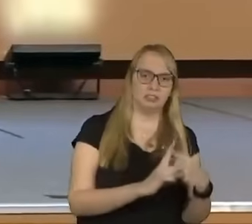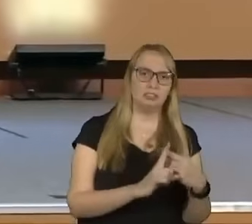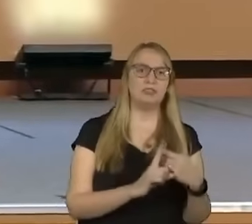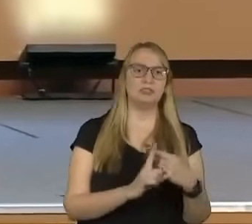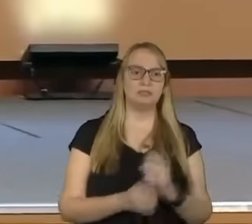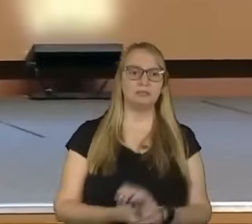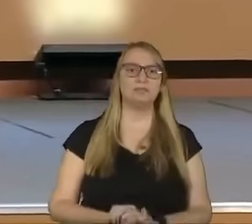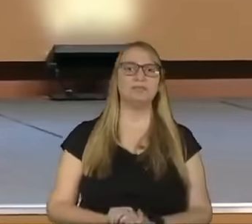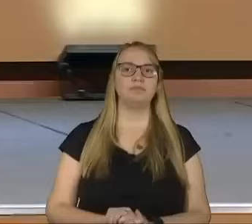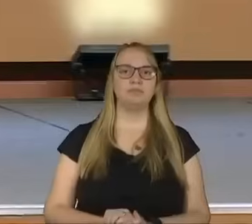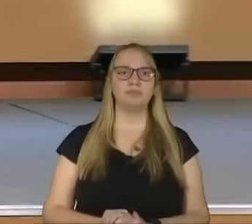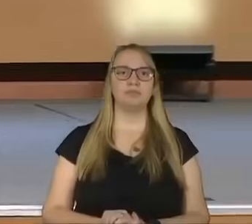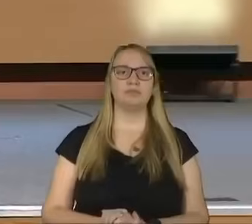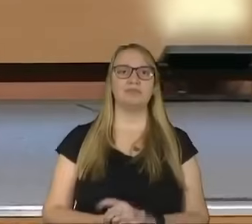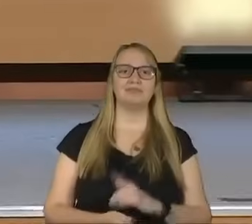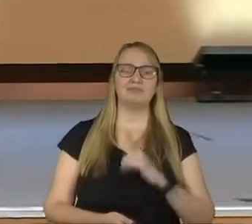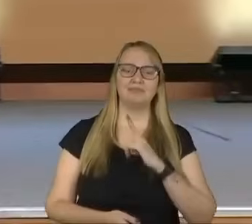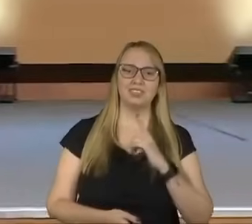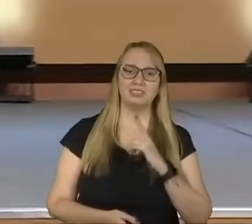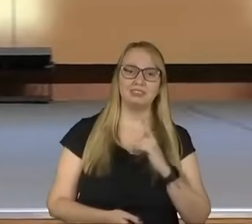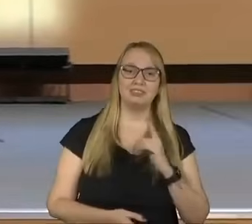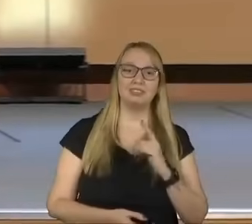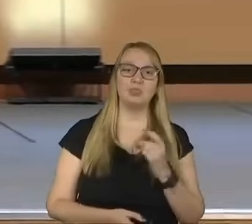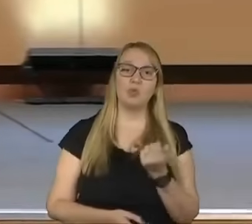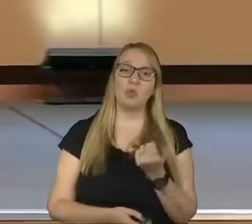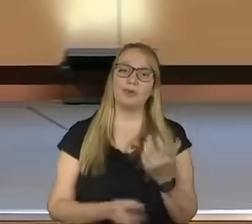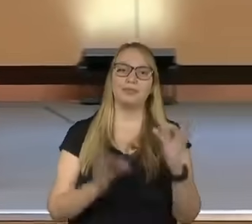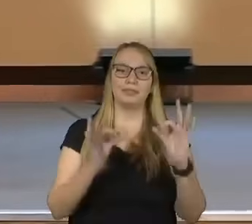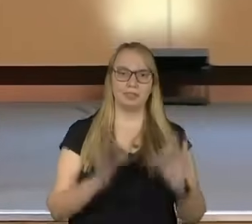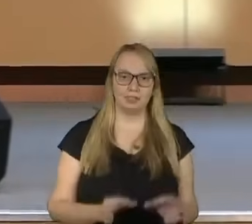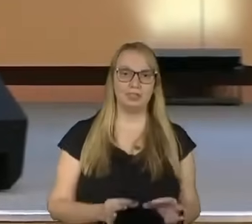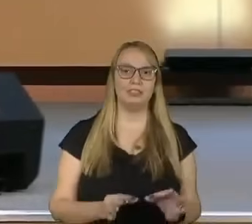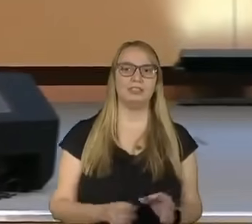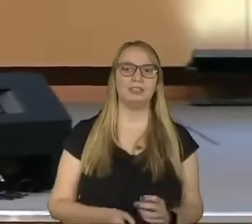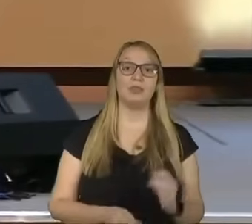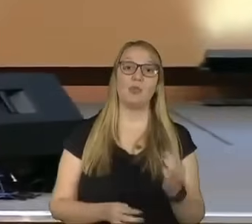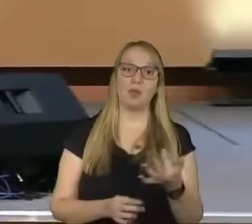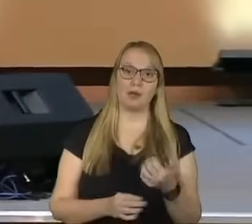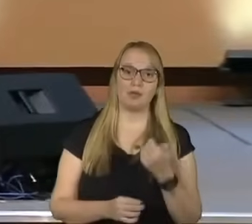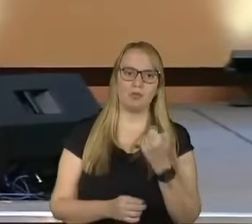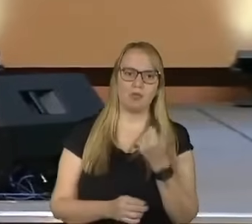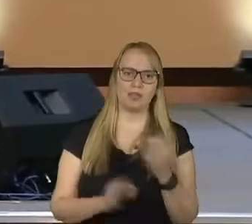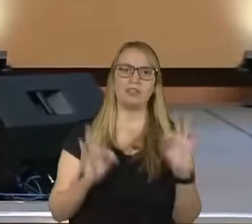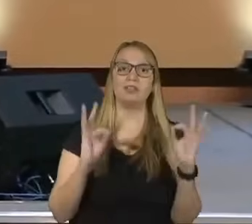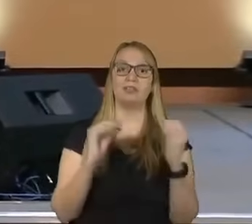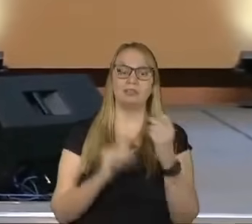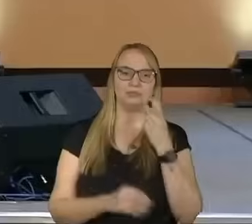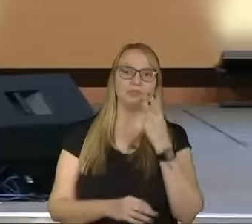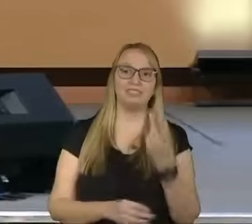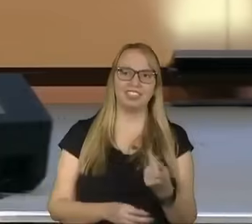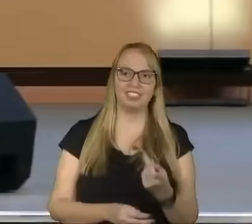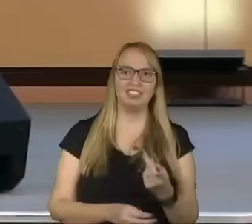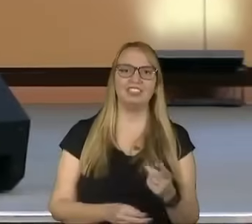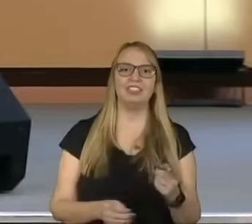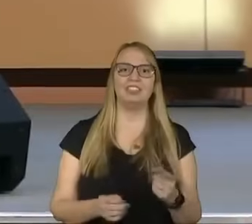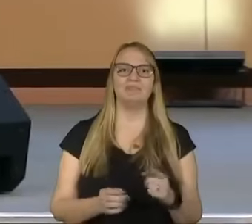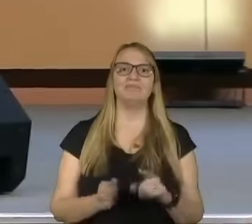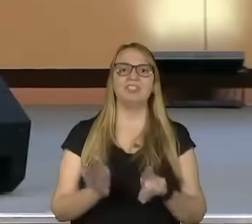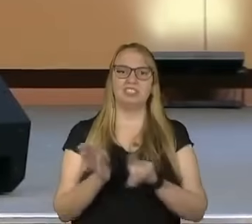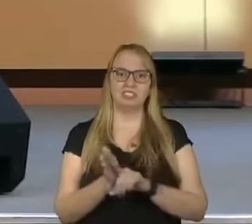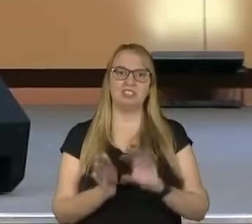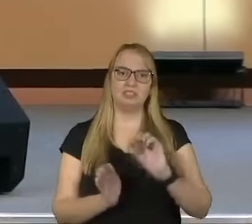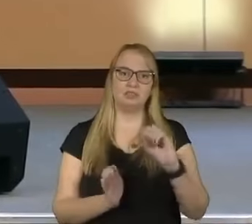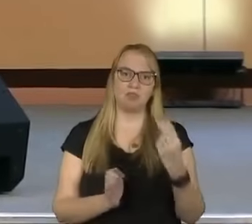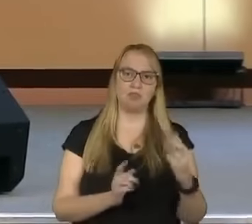positivo eu tenho quase que certeza tá que quase tudo que eu vou falar seja do positivo ou